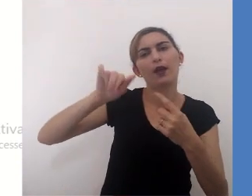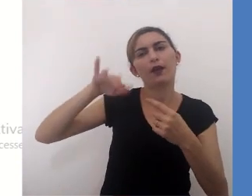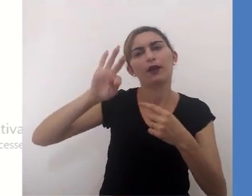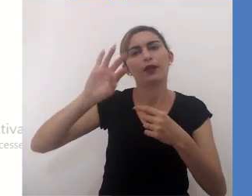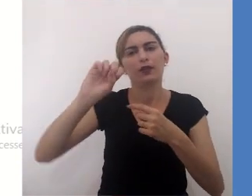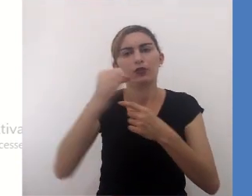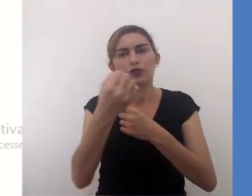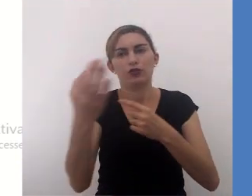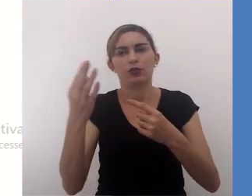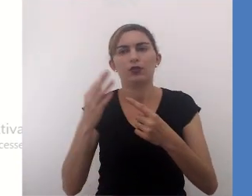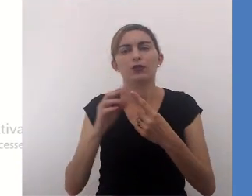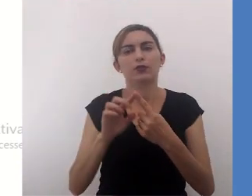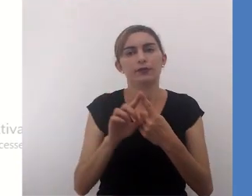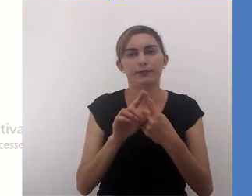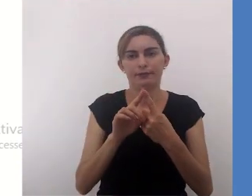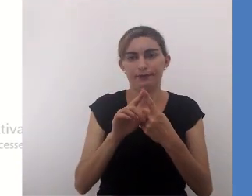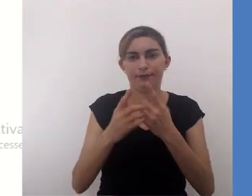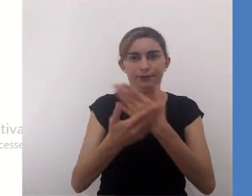anarquistas.